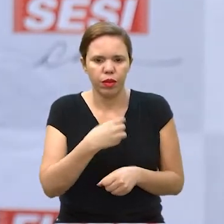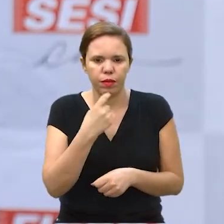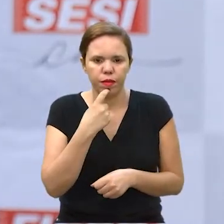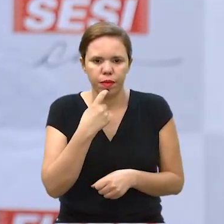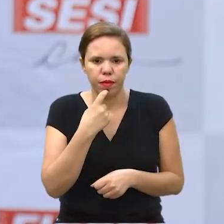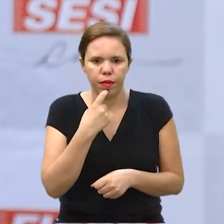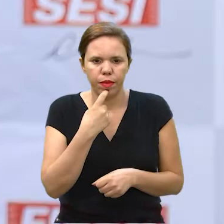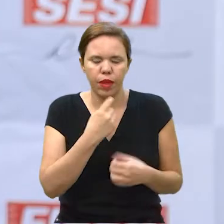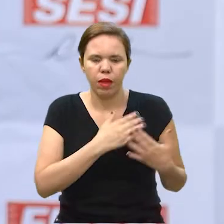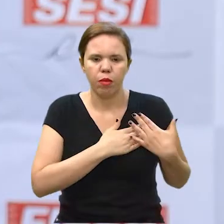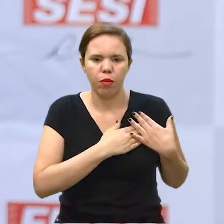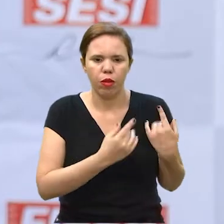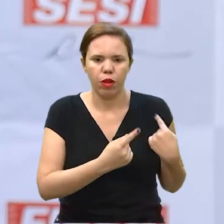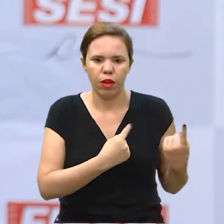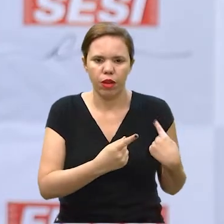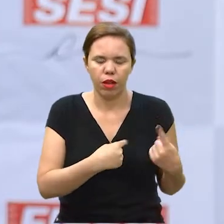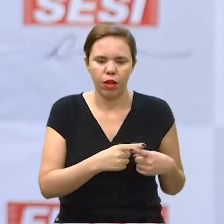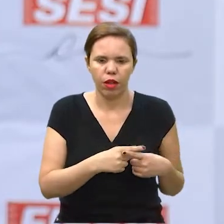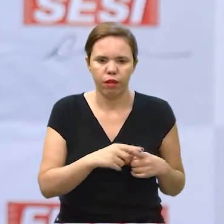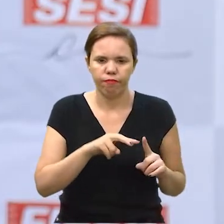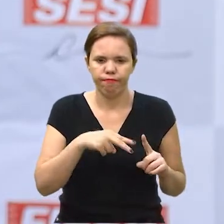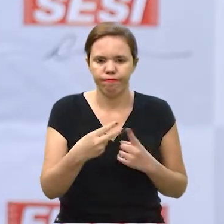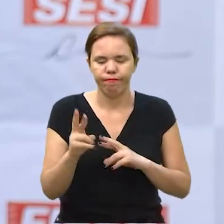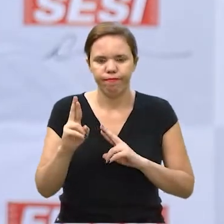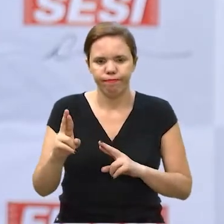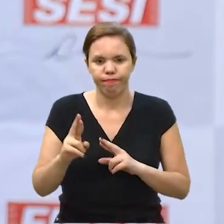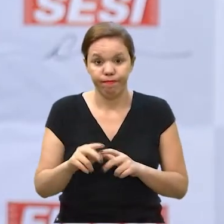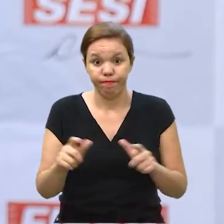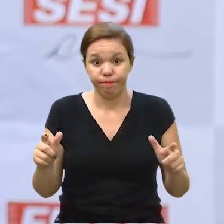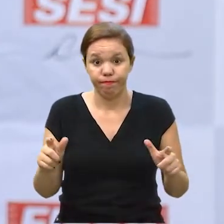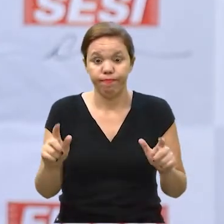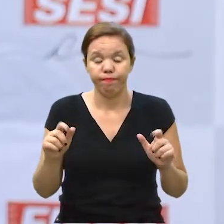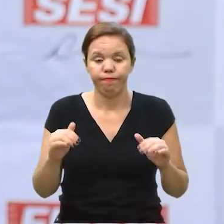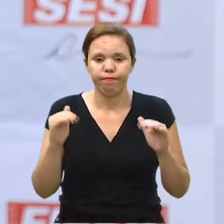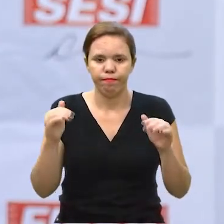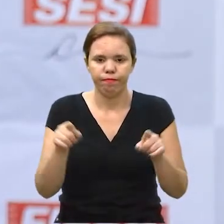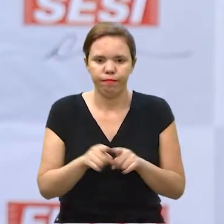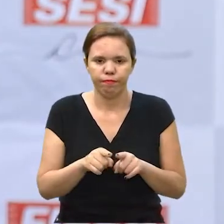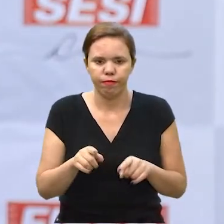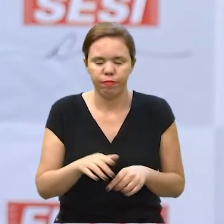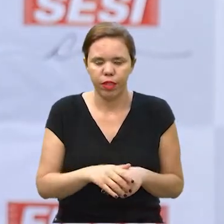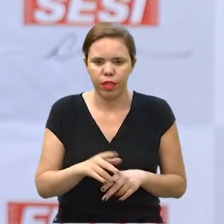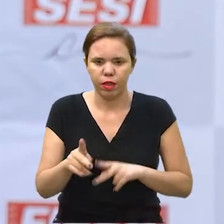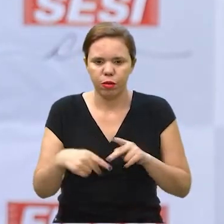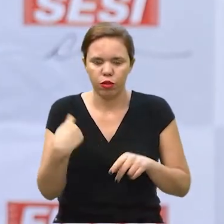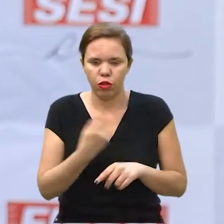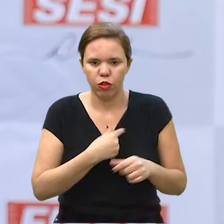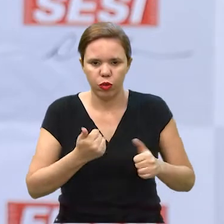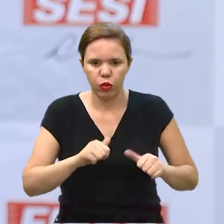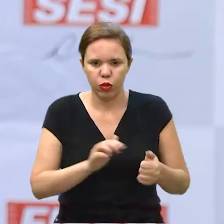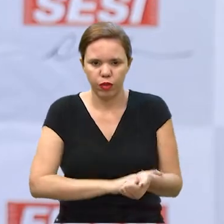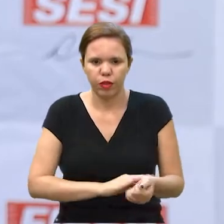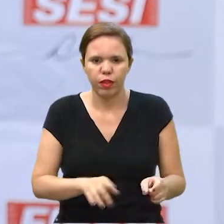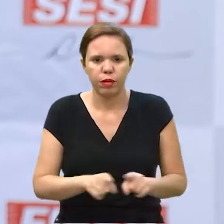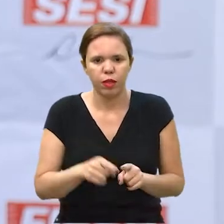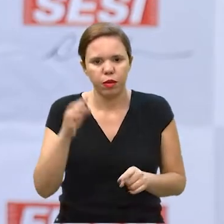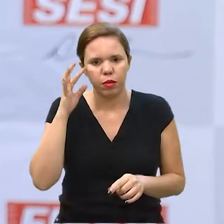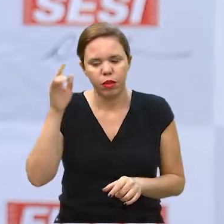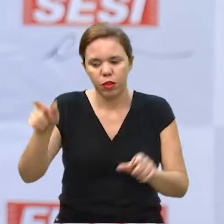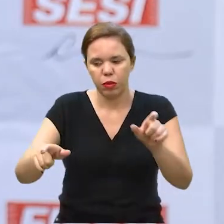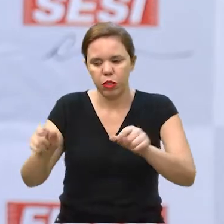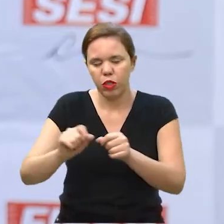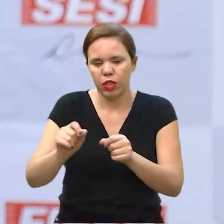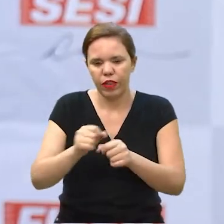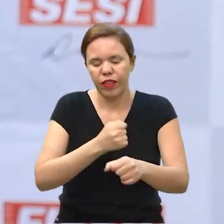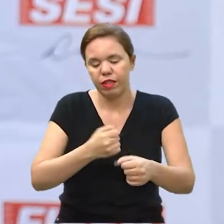Campinas Amoreiras. Expectativas são grandes, nós jurados ficamos nervosos e ficamos imaginando os